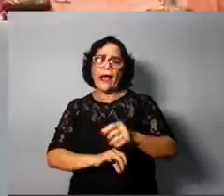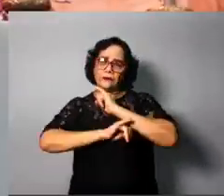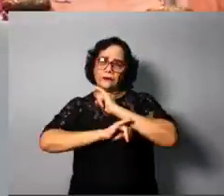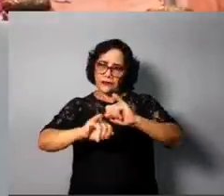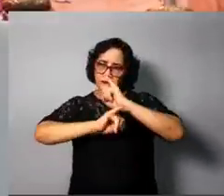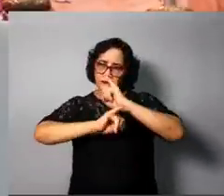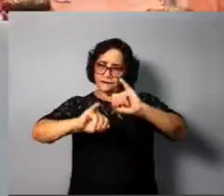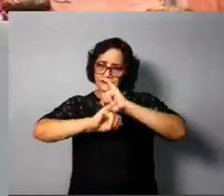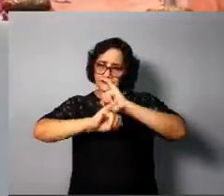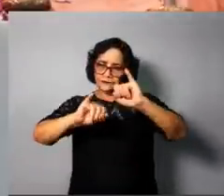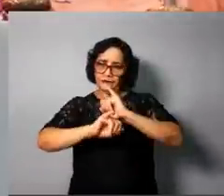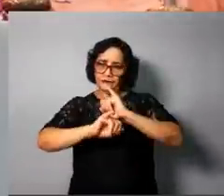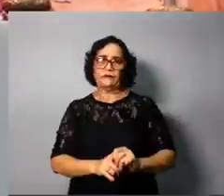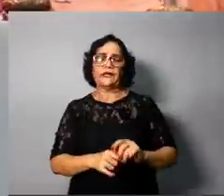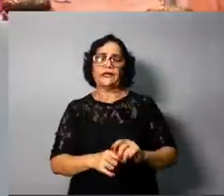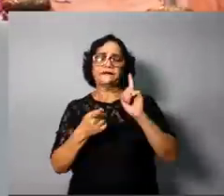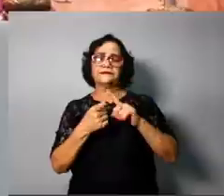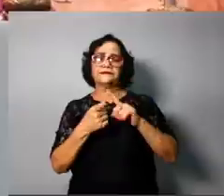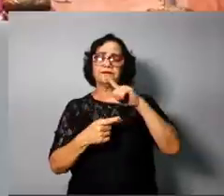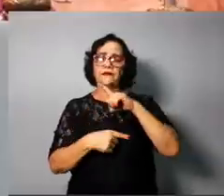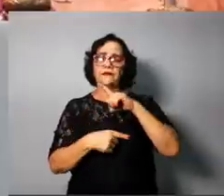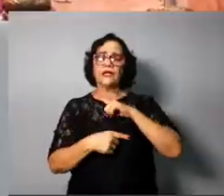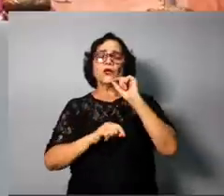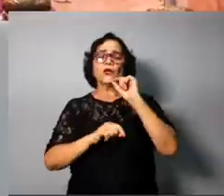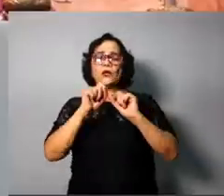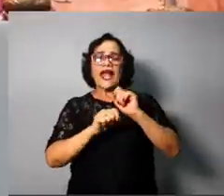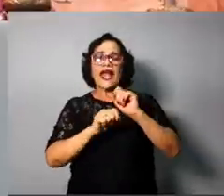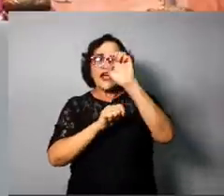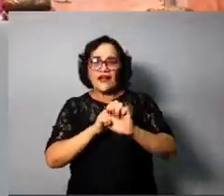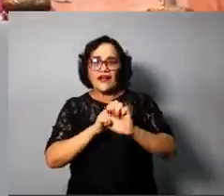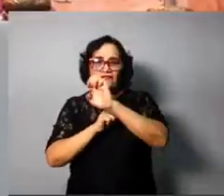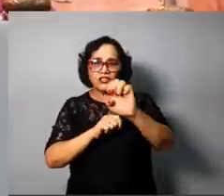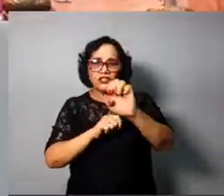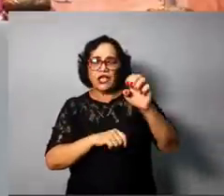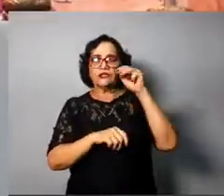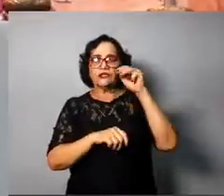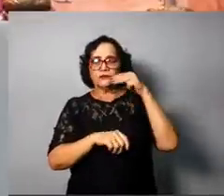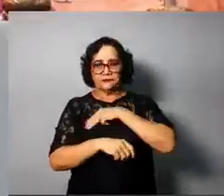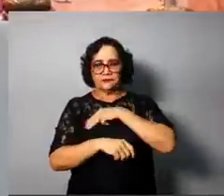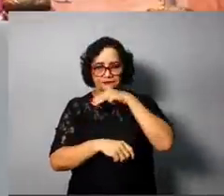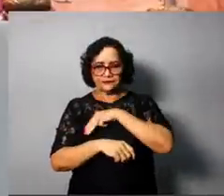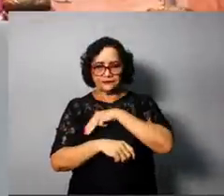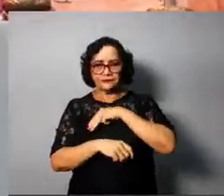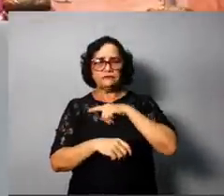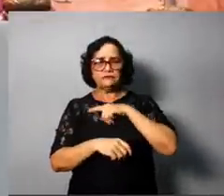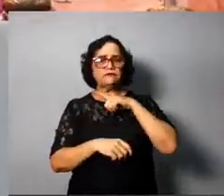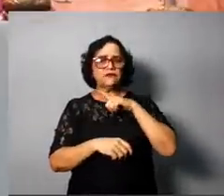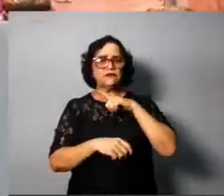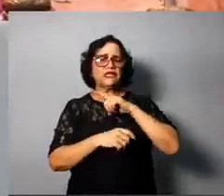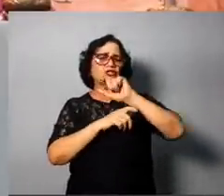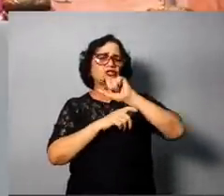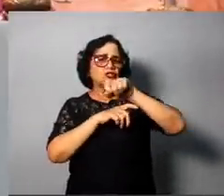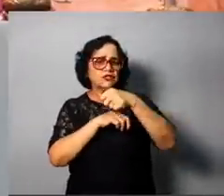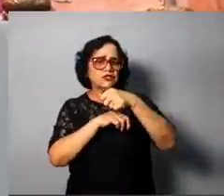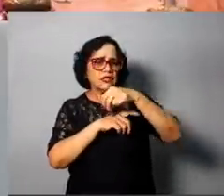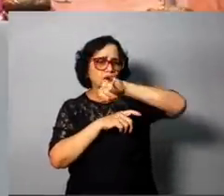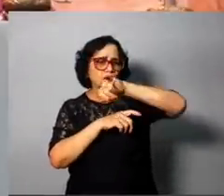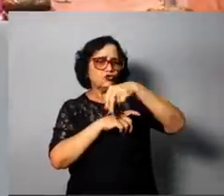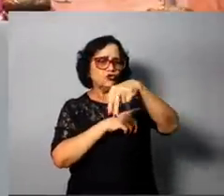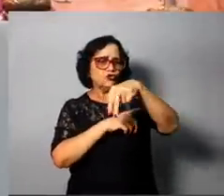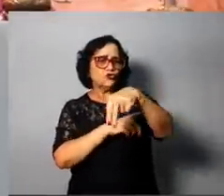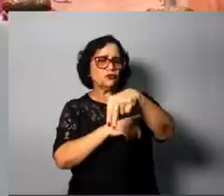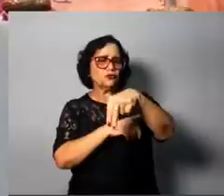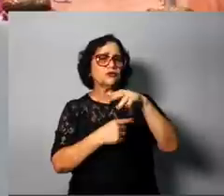passagem, o sinal de Jonas nos reporta a Páscoa de Jesus.